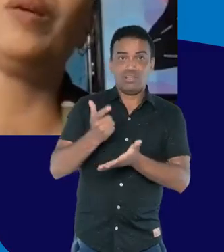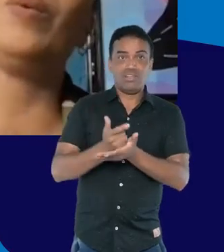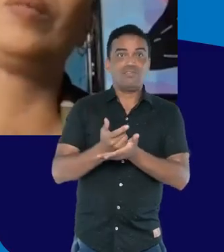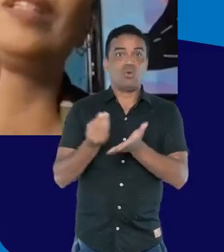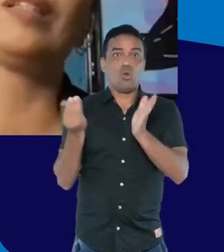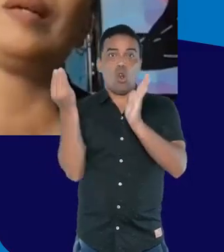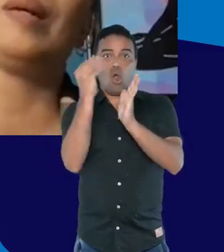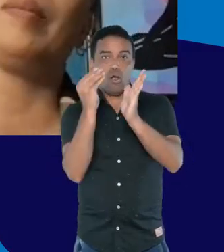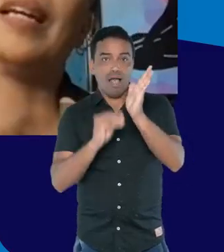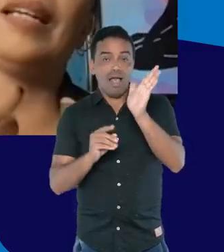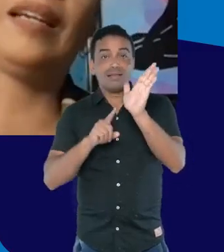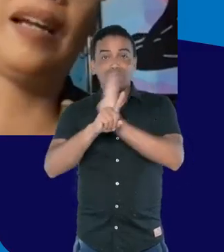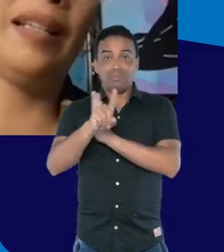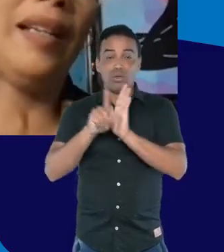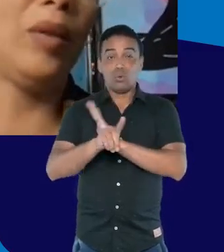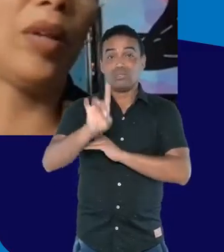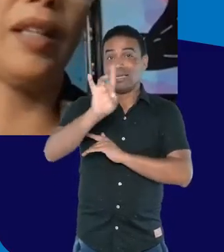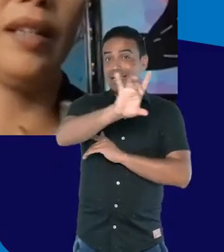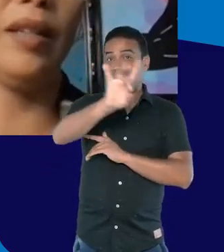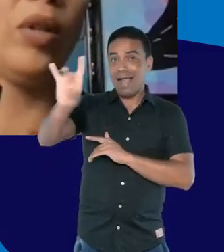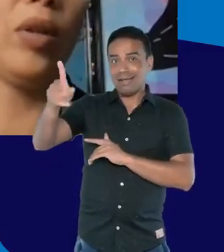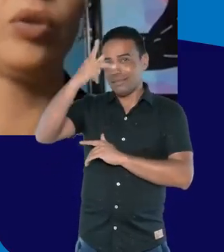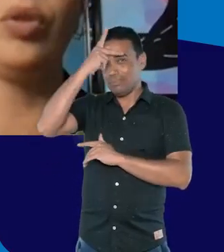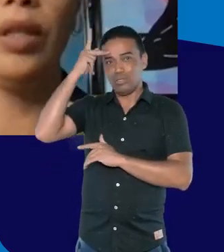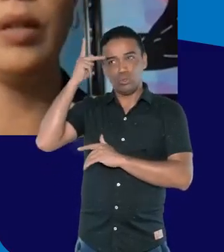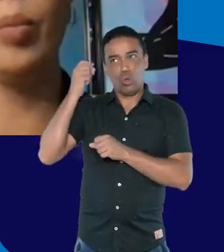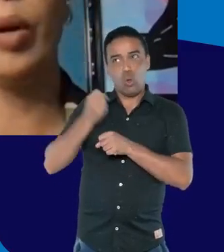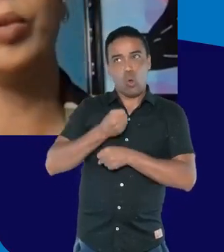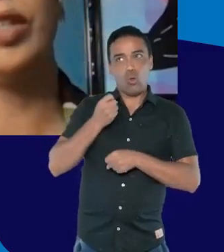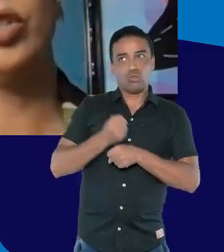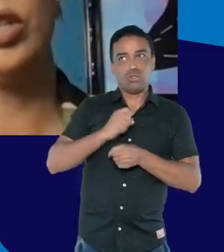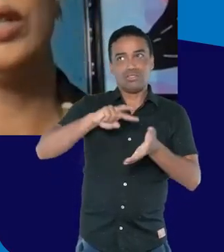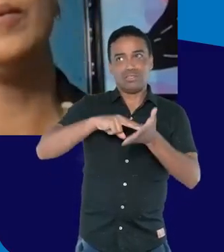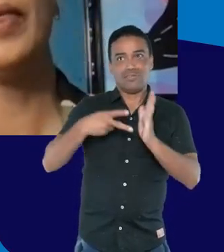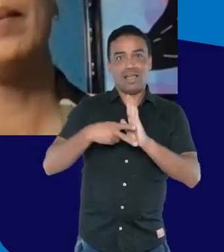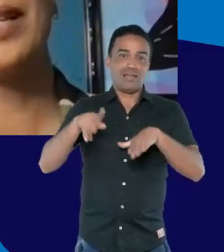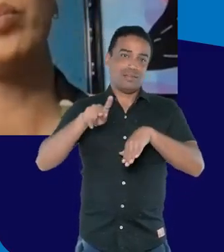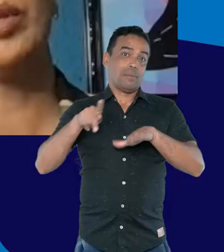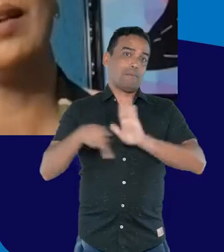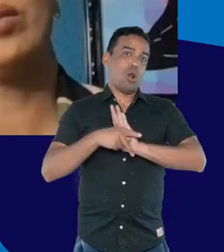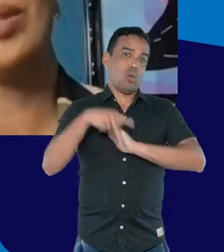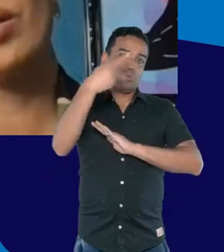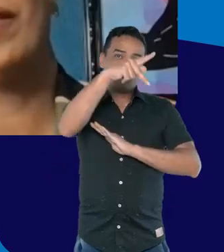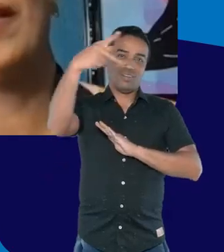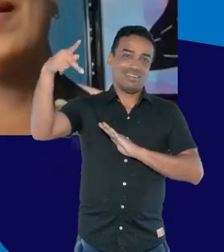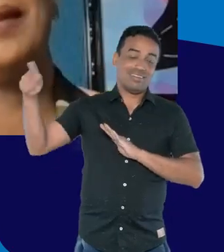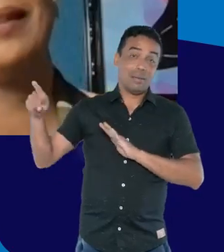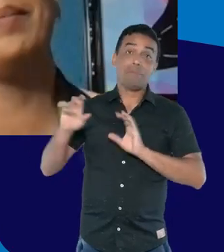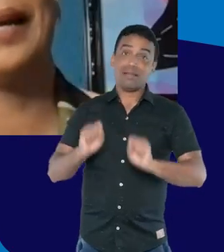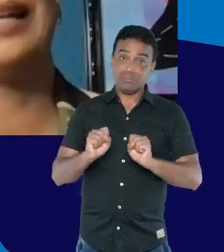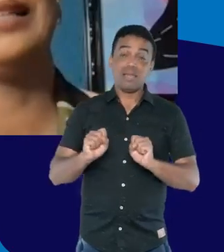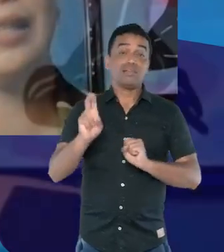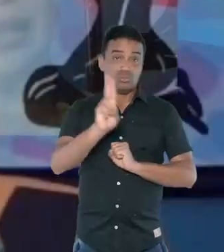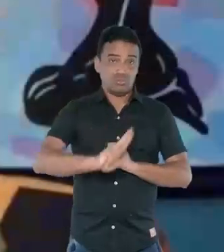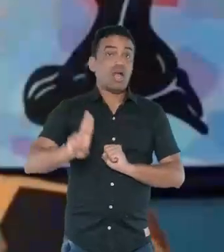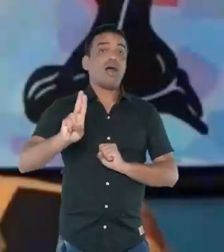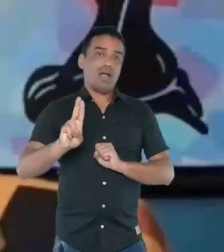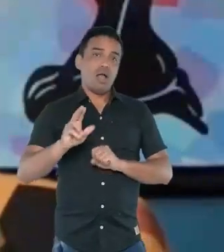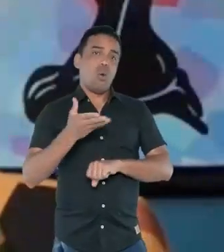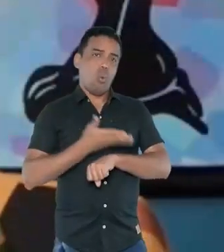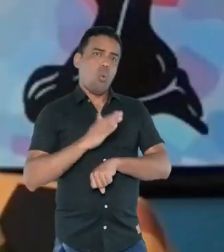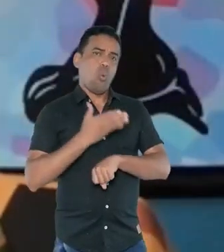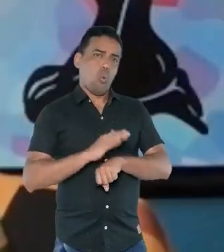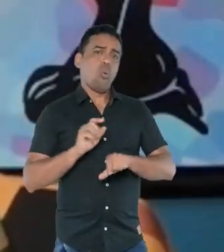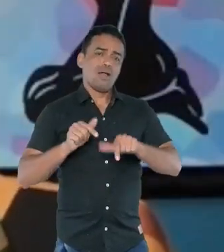algumas perguntas para que cada leitor, cada leitora construísse seu próprio sentido, mas pudesse usar uma ferramenta prática